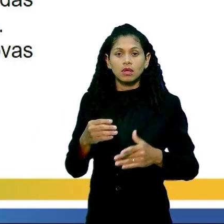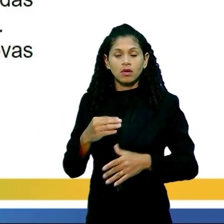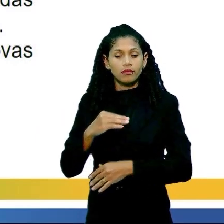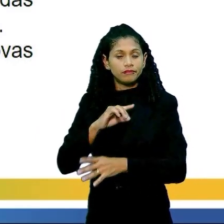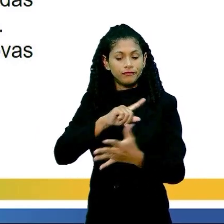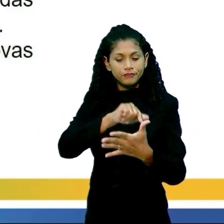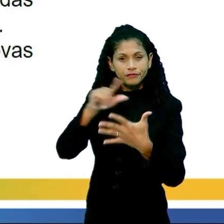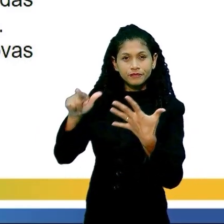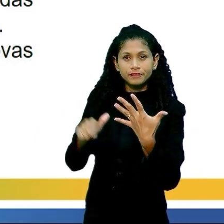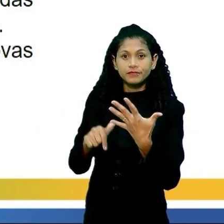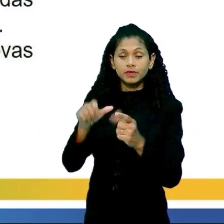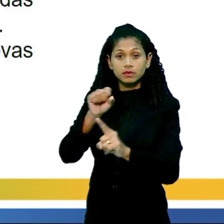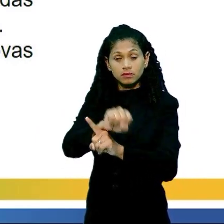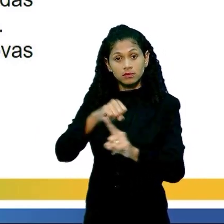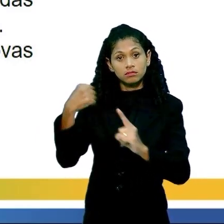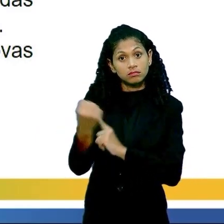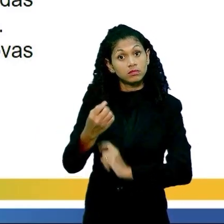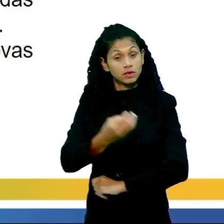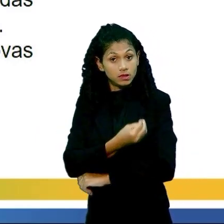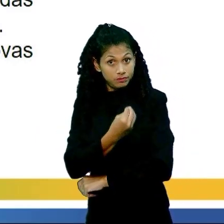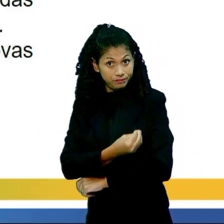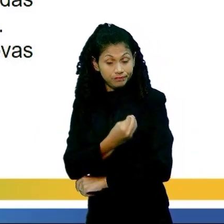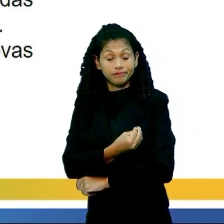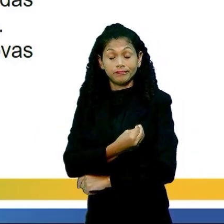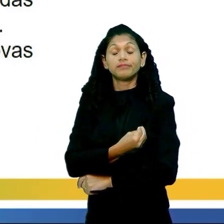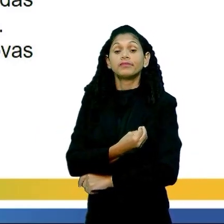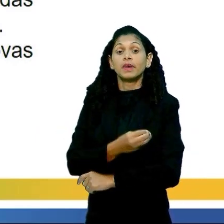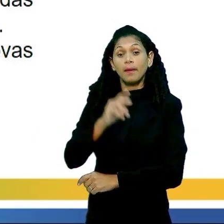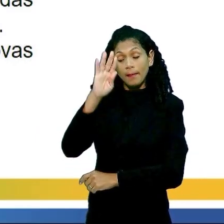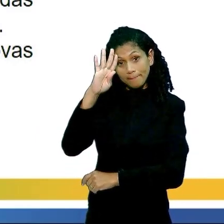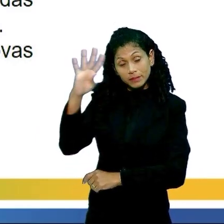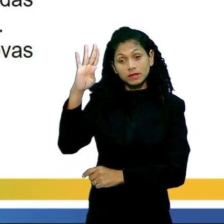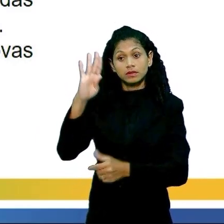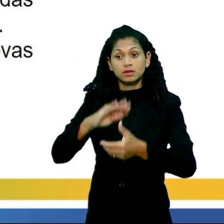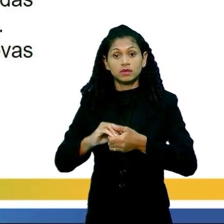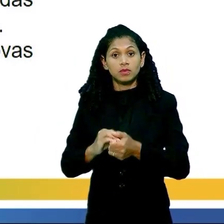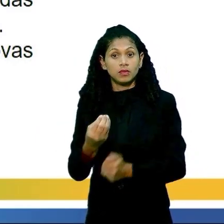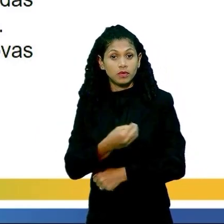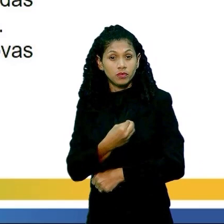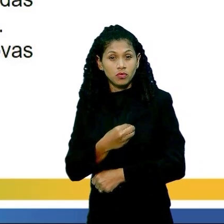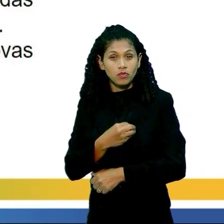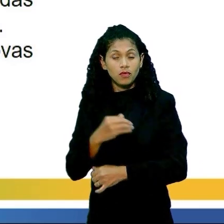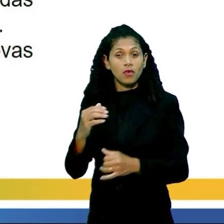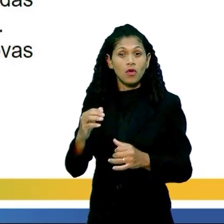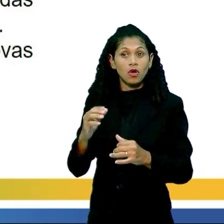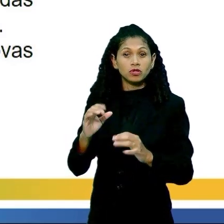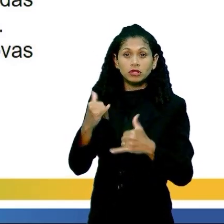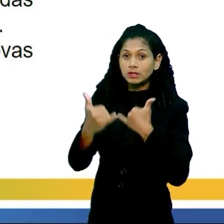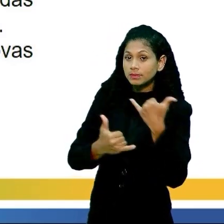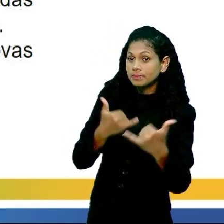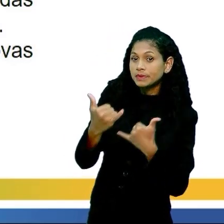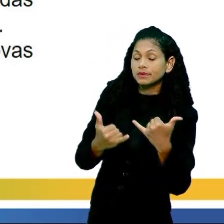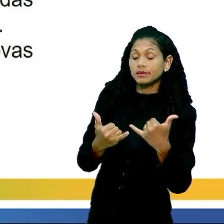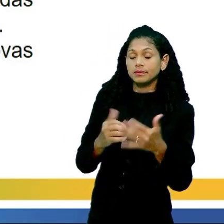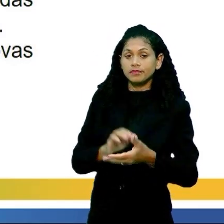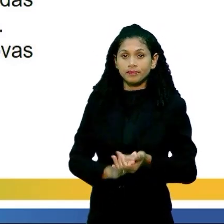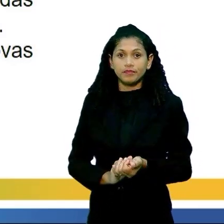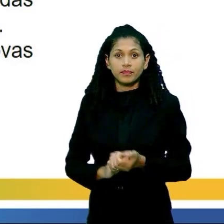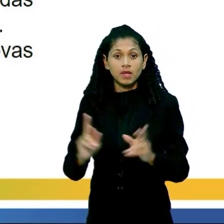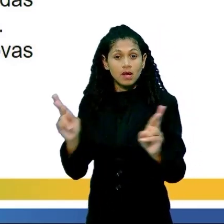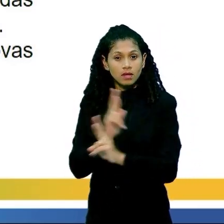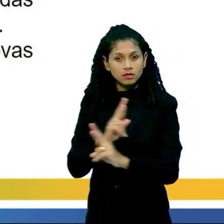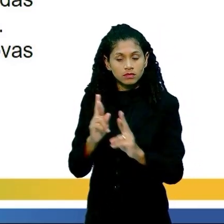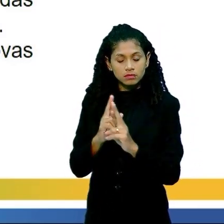vida social, incluindo as formas de lazer e entretenimento. Com relação aos jogos e brincadeiras, qual das